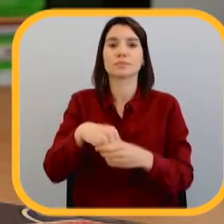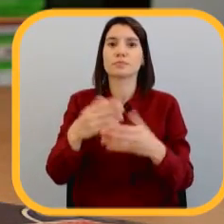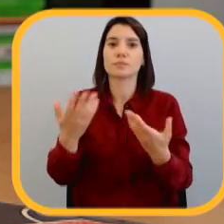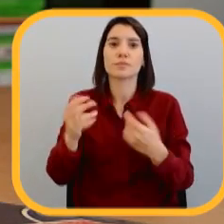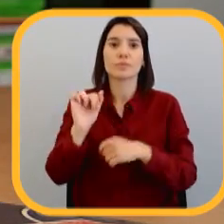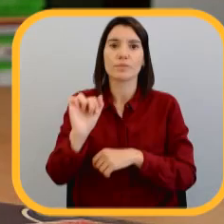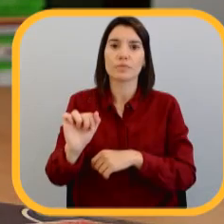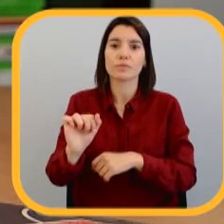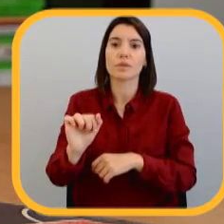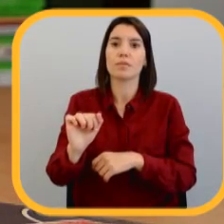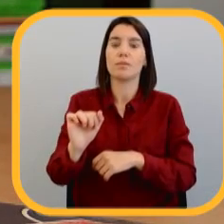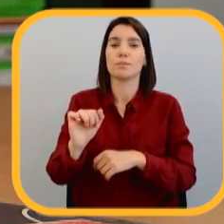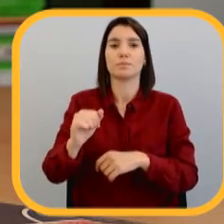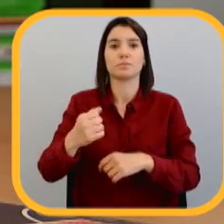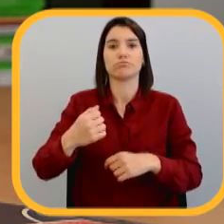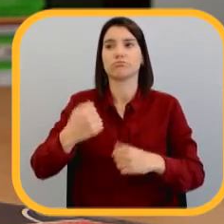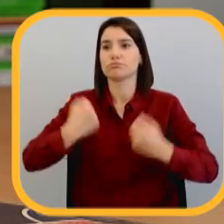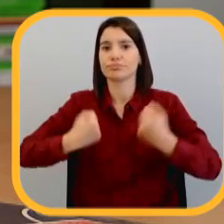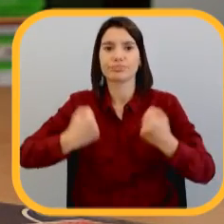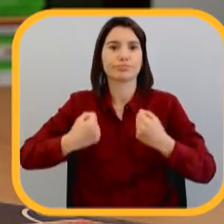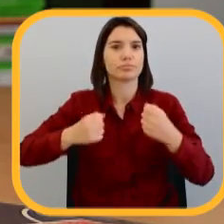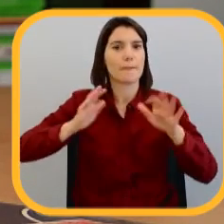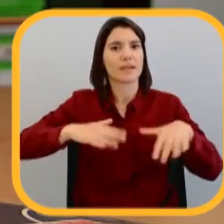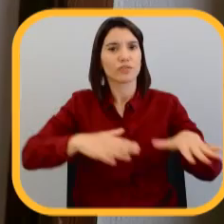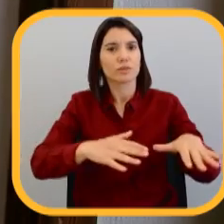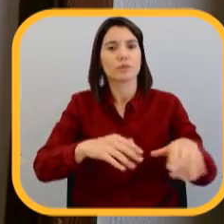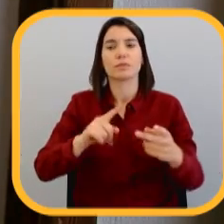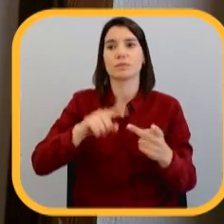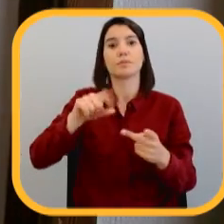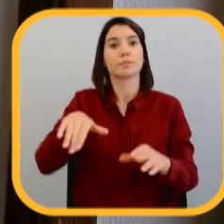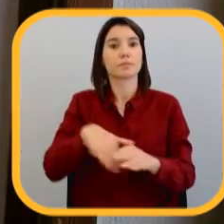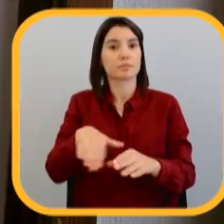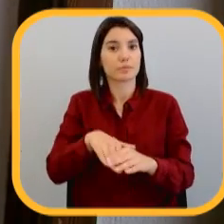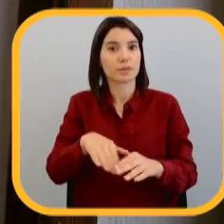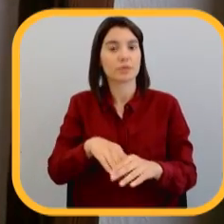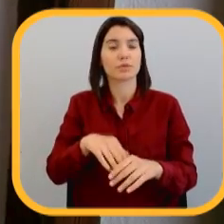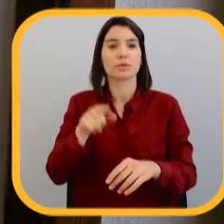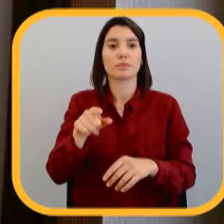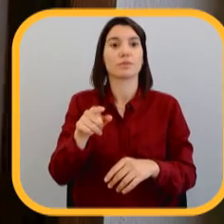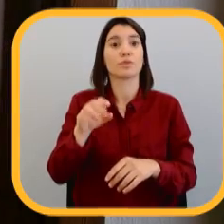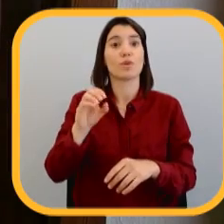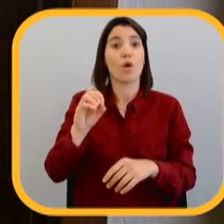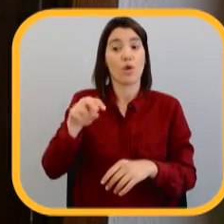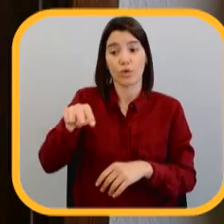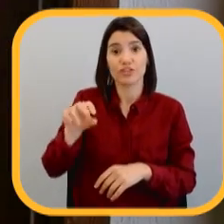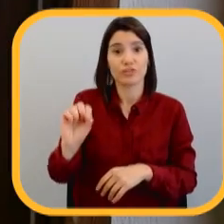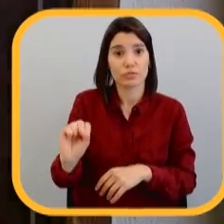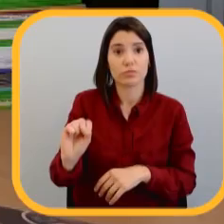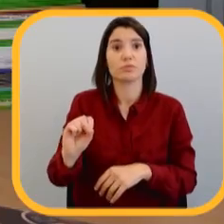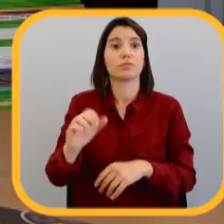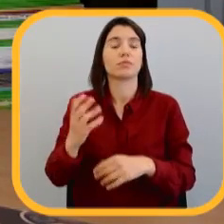incluir desde as manifestações, mas também a participação ao nível de organizações